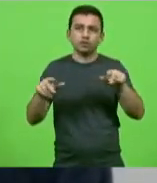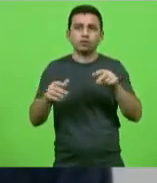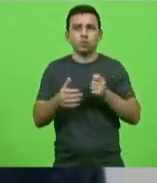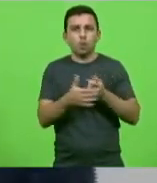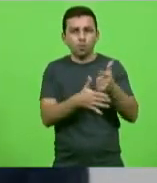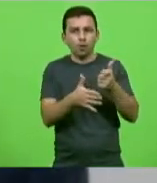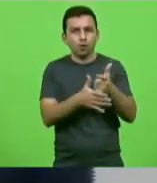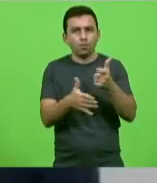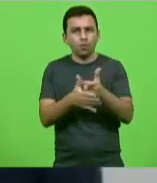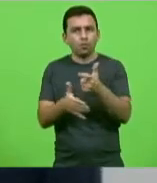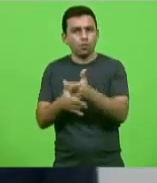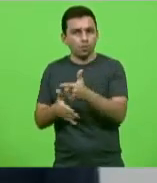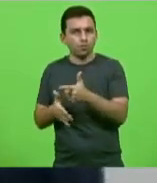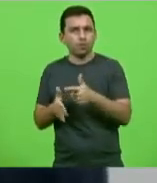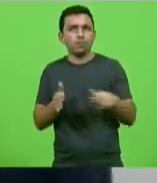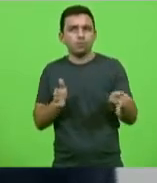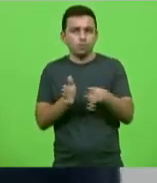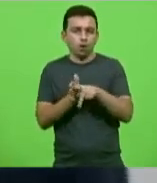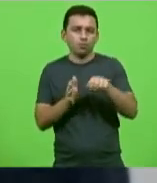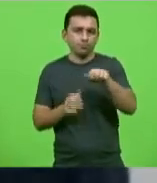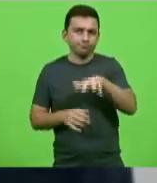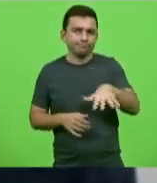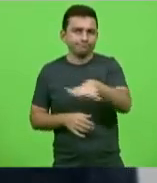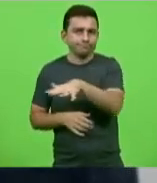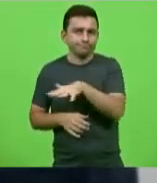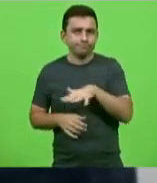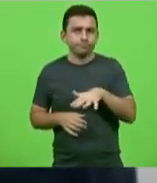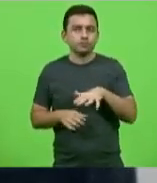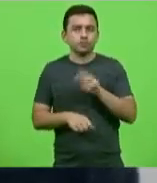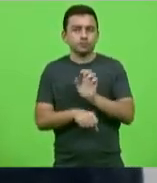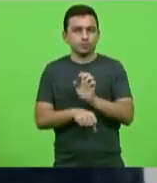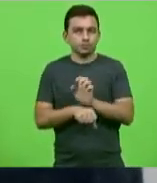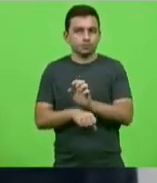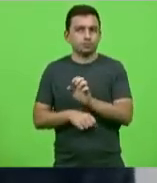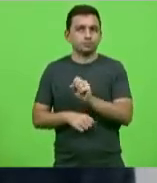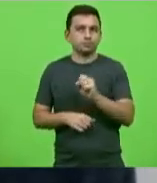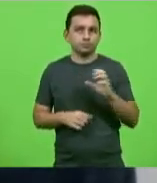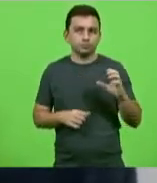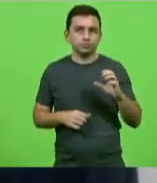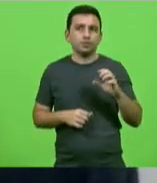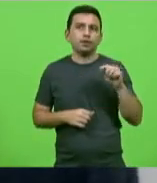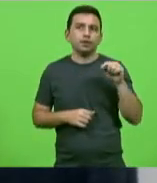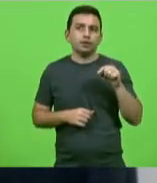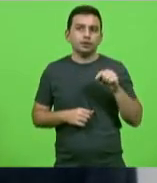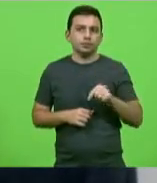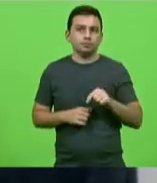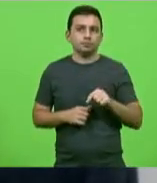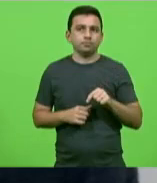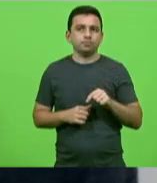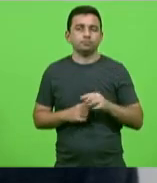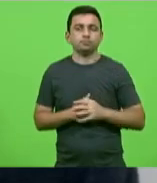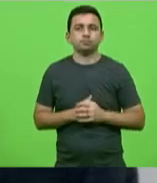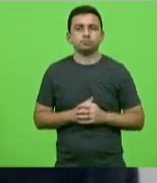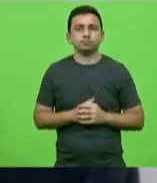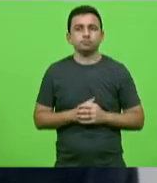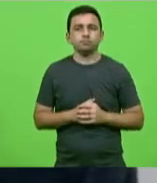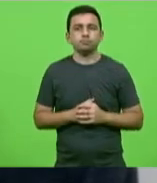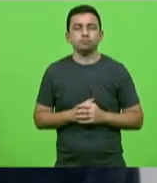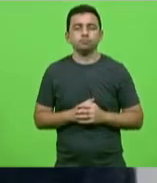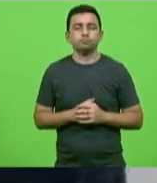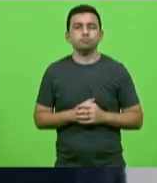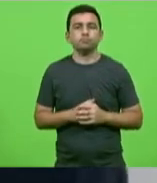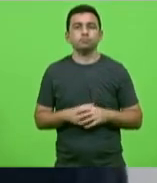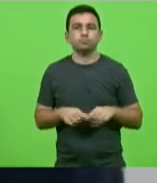aquisições realizadas pelos vários segmentos do Estado, em especial em sua